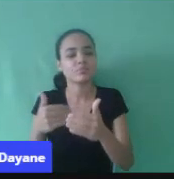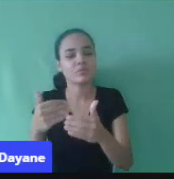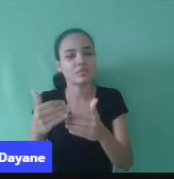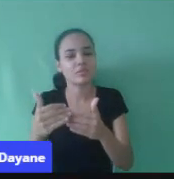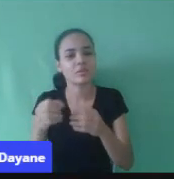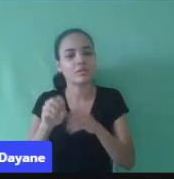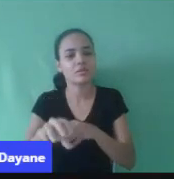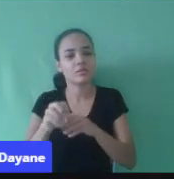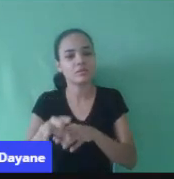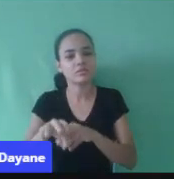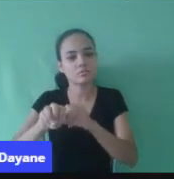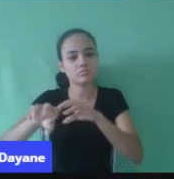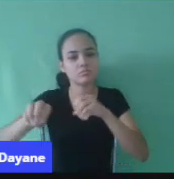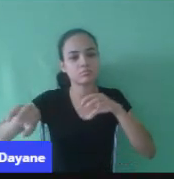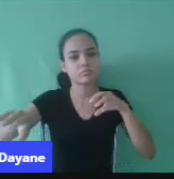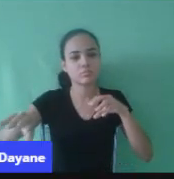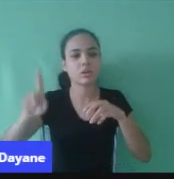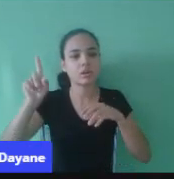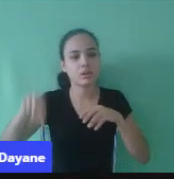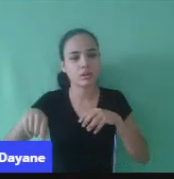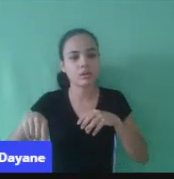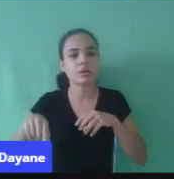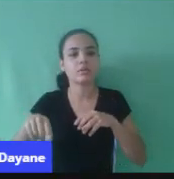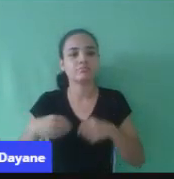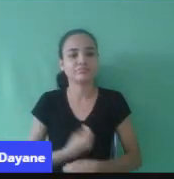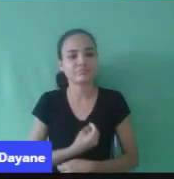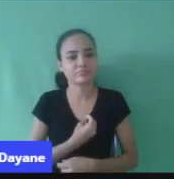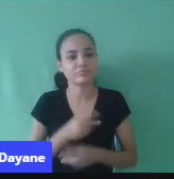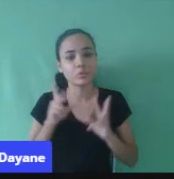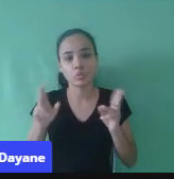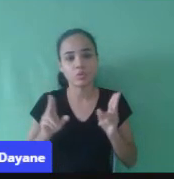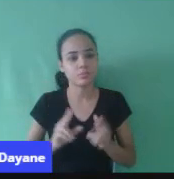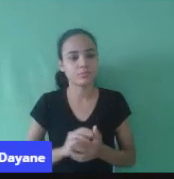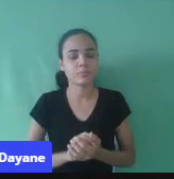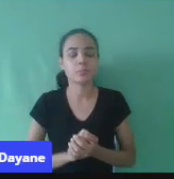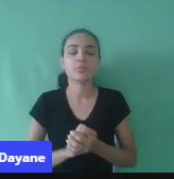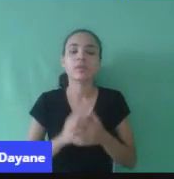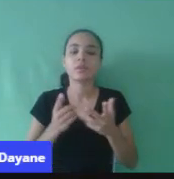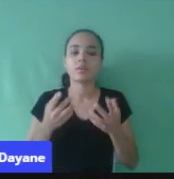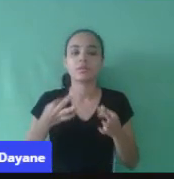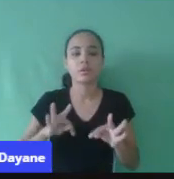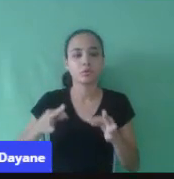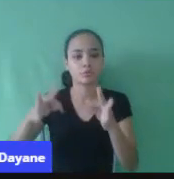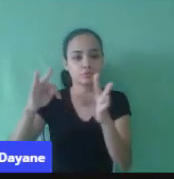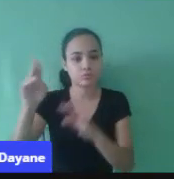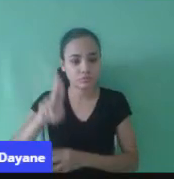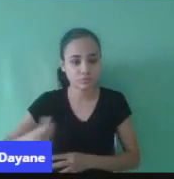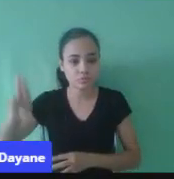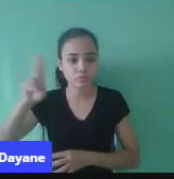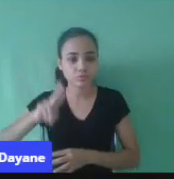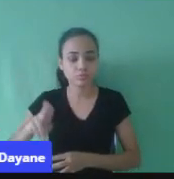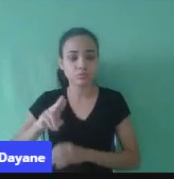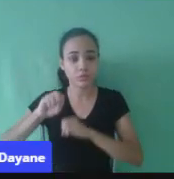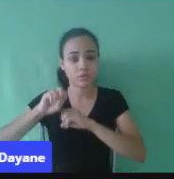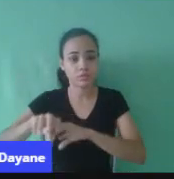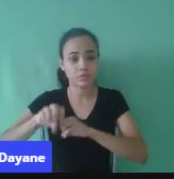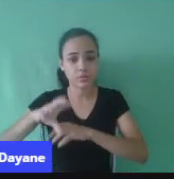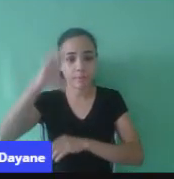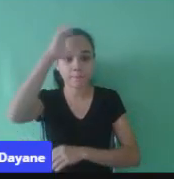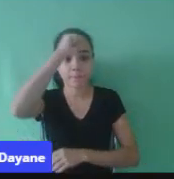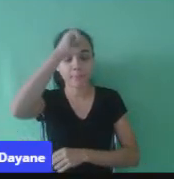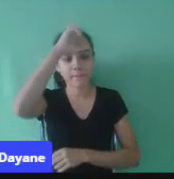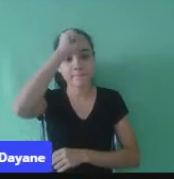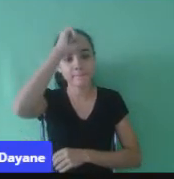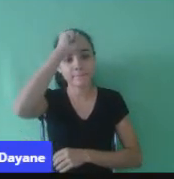mediada pelas tecnologias, o ensino e a aprendizagem acontece